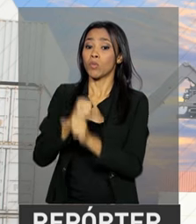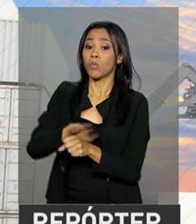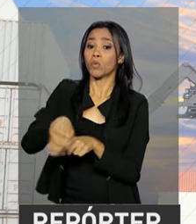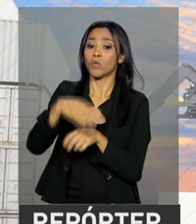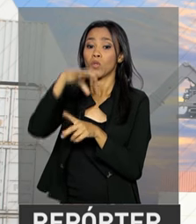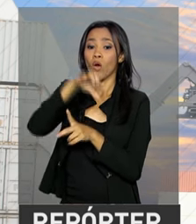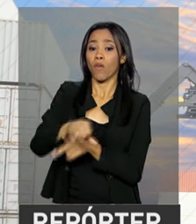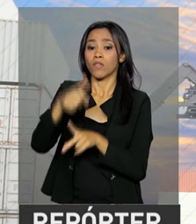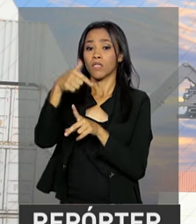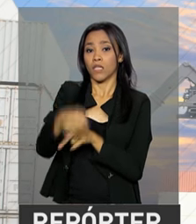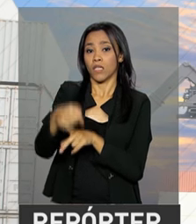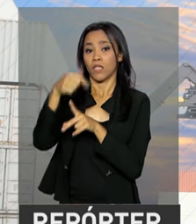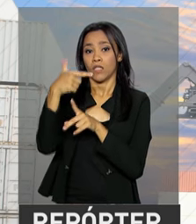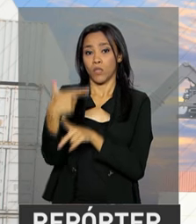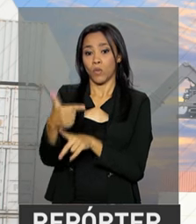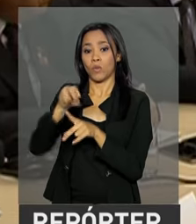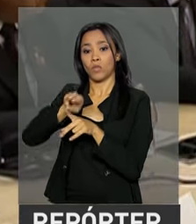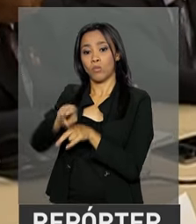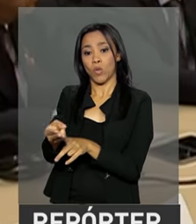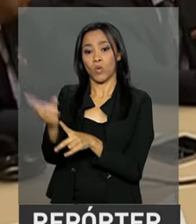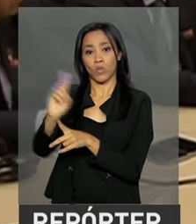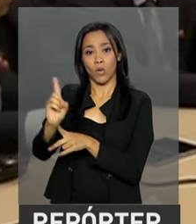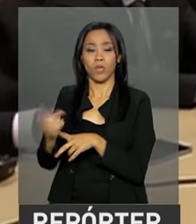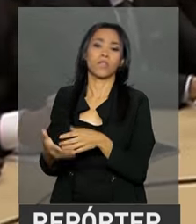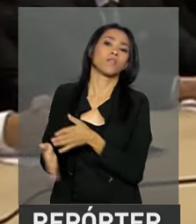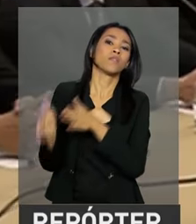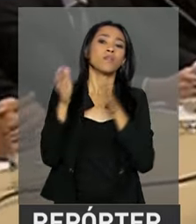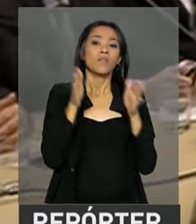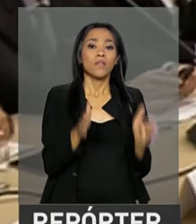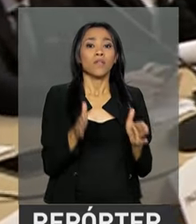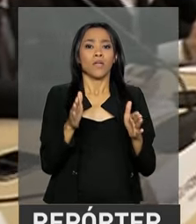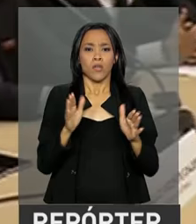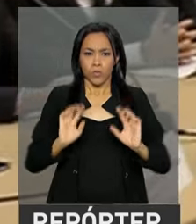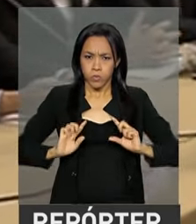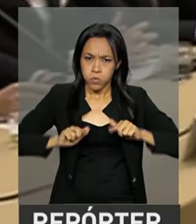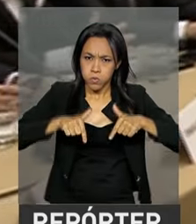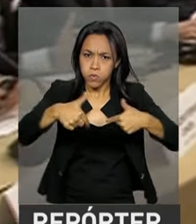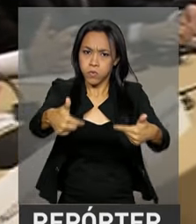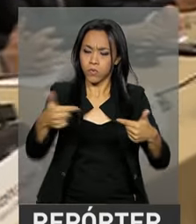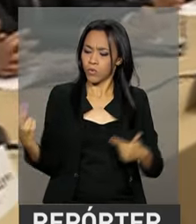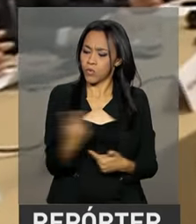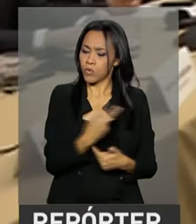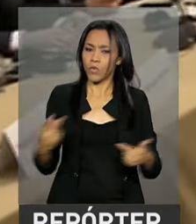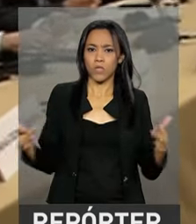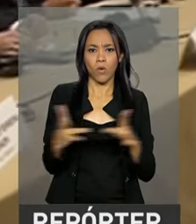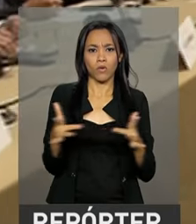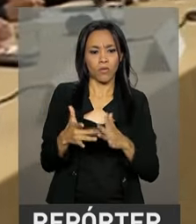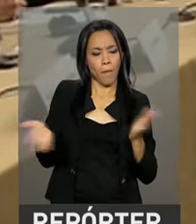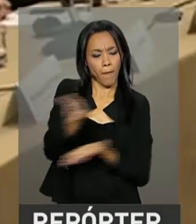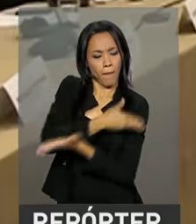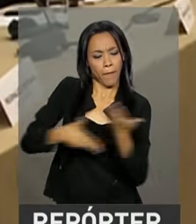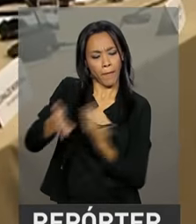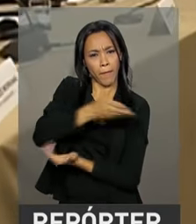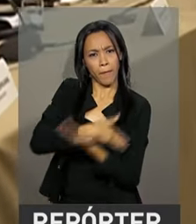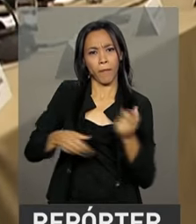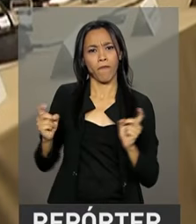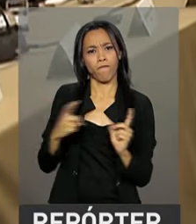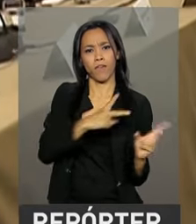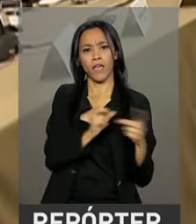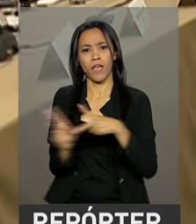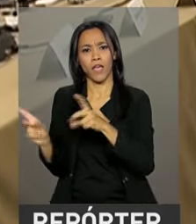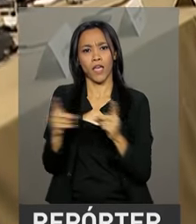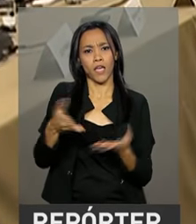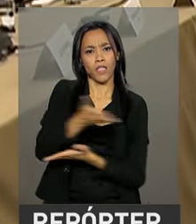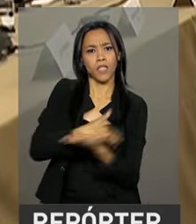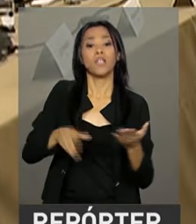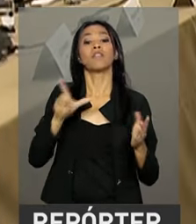972 milhões de dólares para aumentar o comércio e fortalecer as relações entre os dois países brasileiros e suecos se